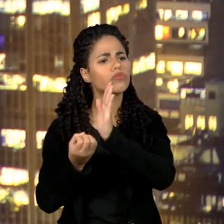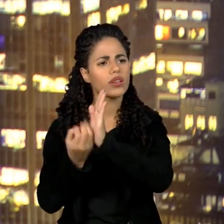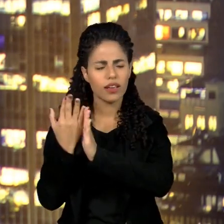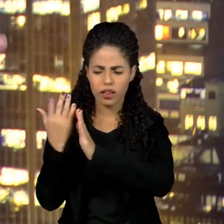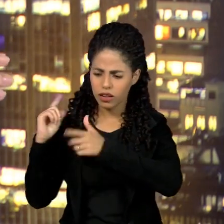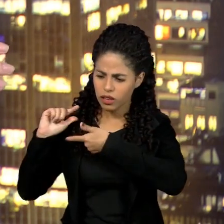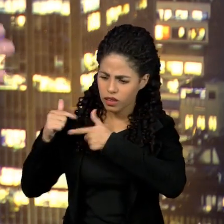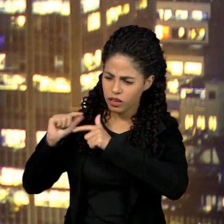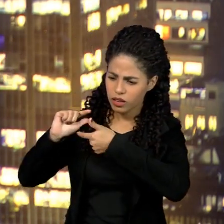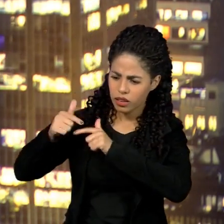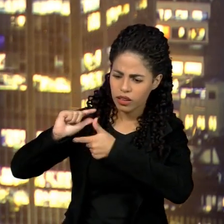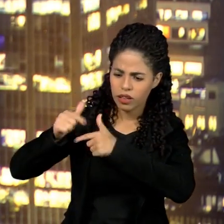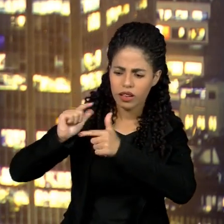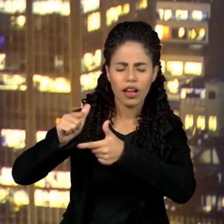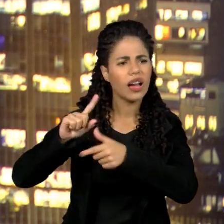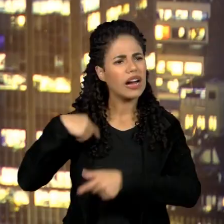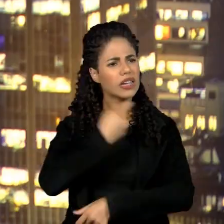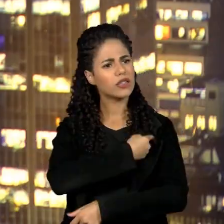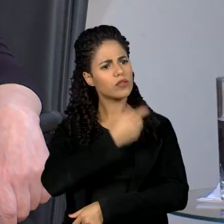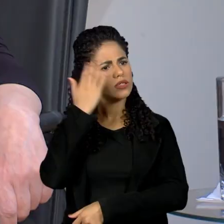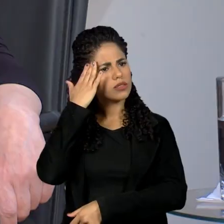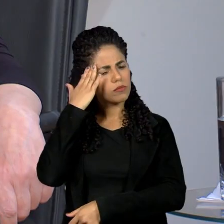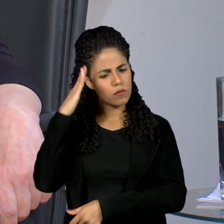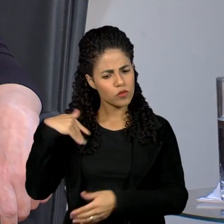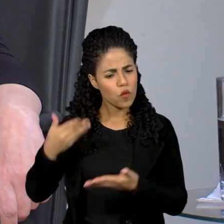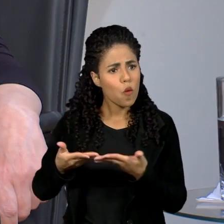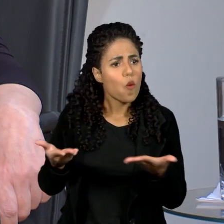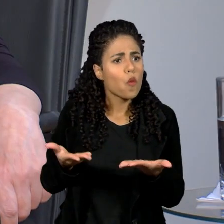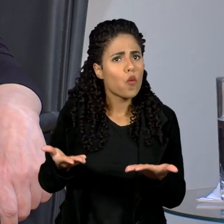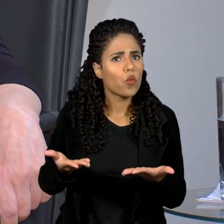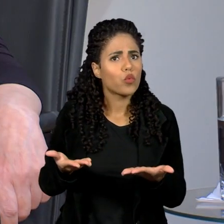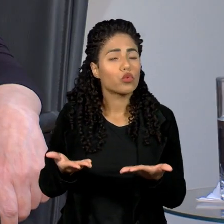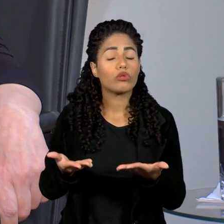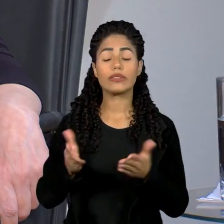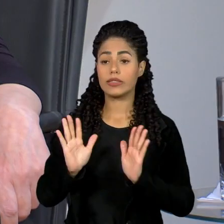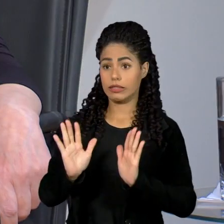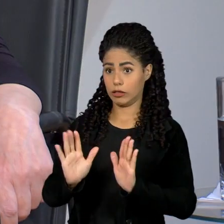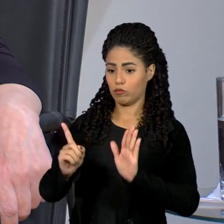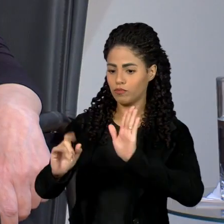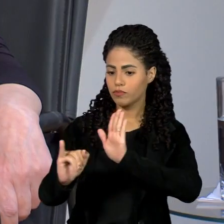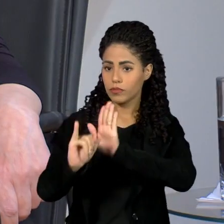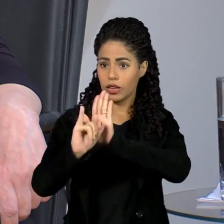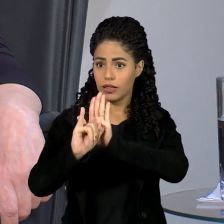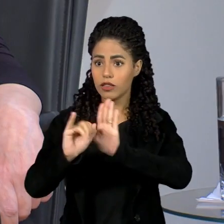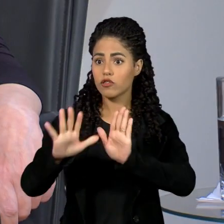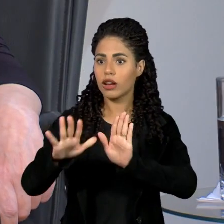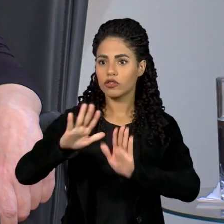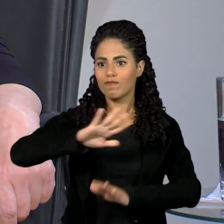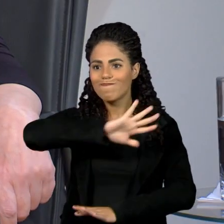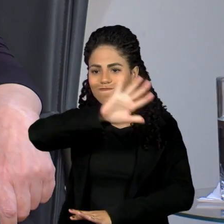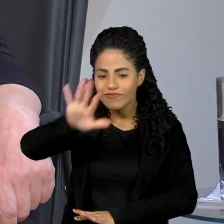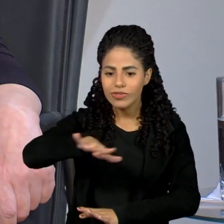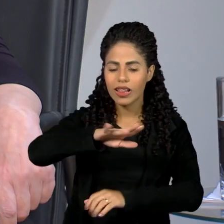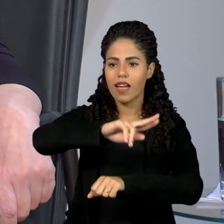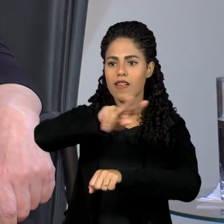pensando nessa ligação com a nossa identidade? Essa ligação entre identidade nacional